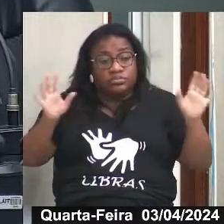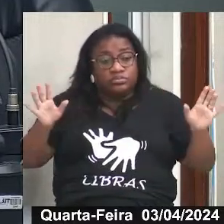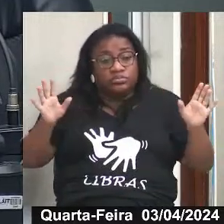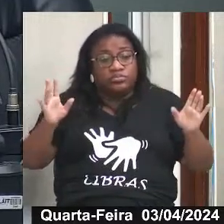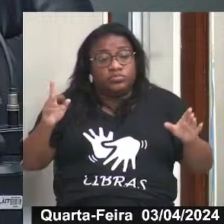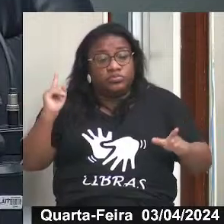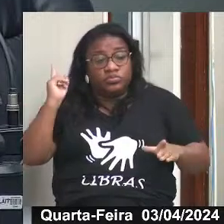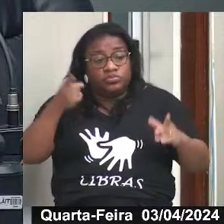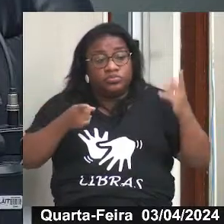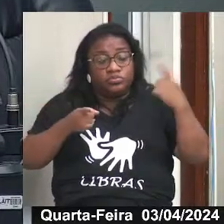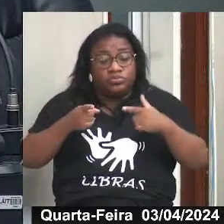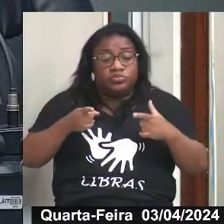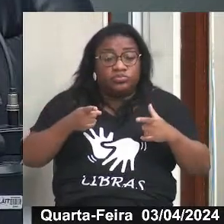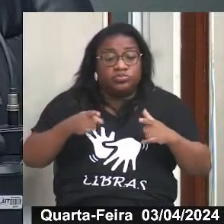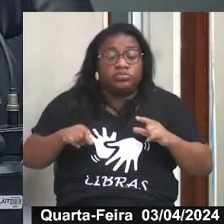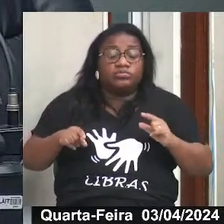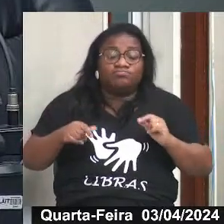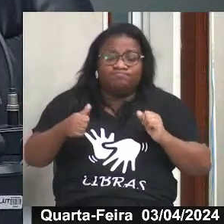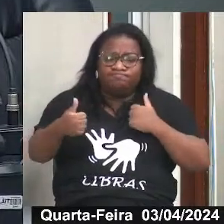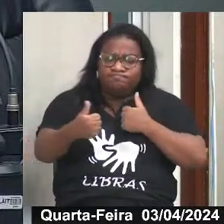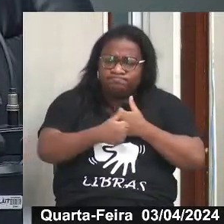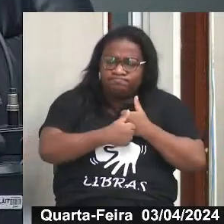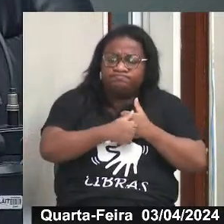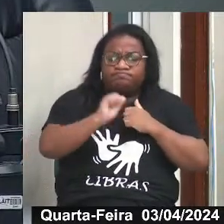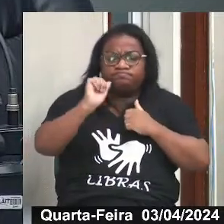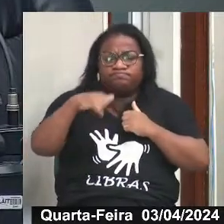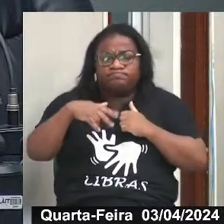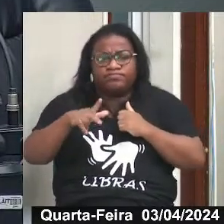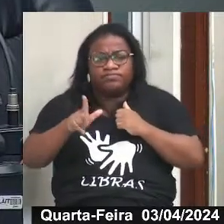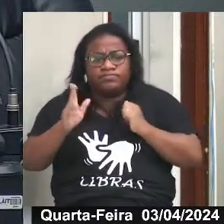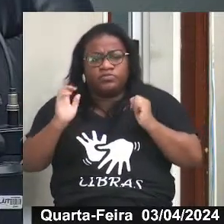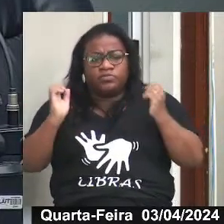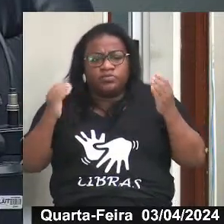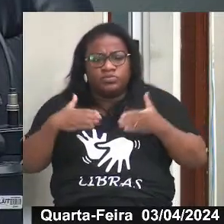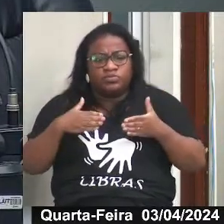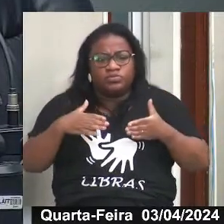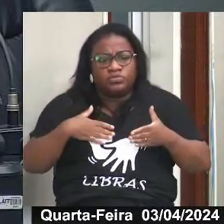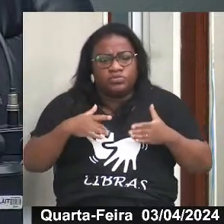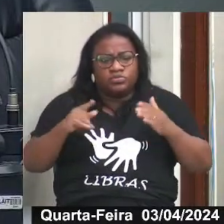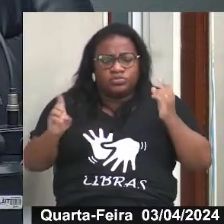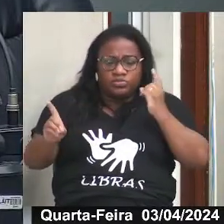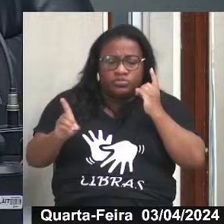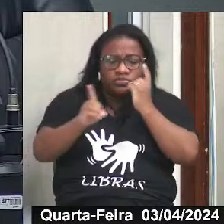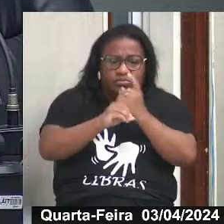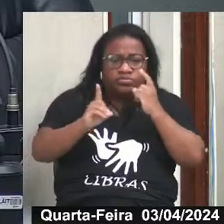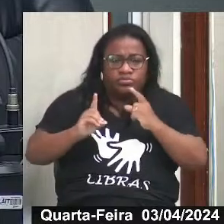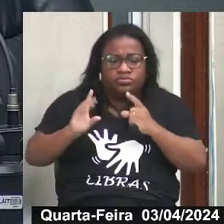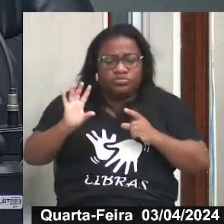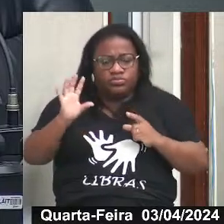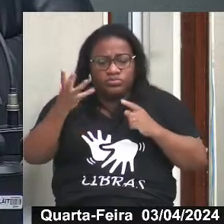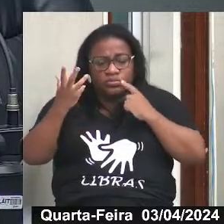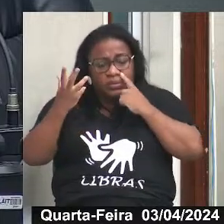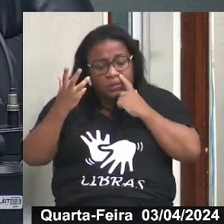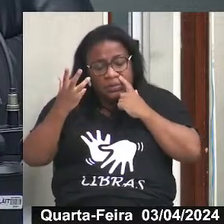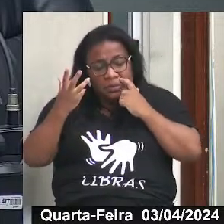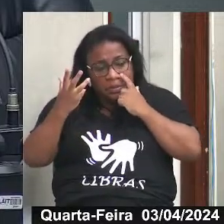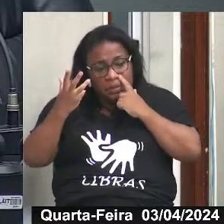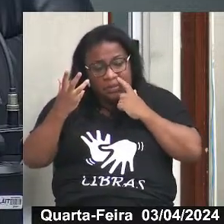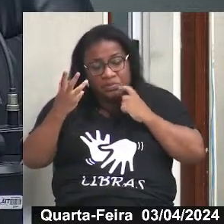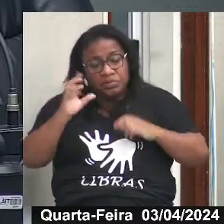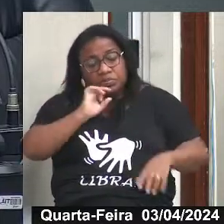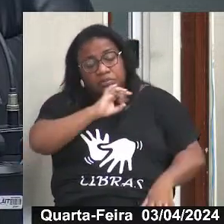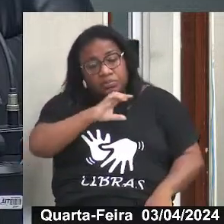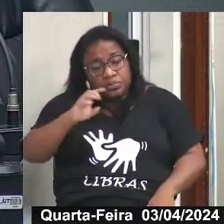Então, o nosso mandato ele é propositivo. Toda vez que nós detectarmos falhas, nós vamos de encontro com solução. Como eu